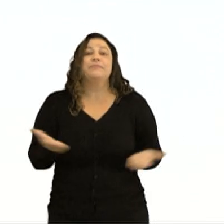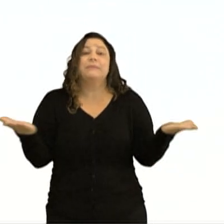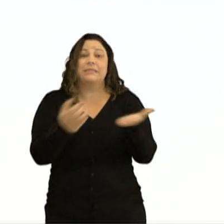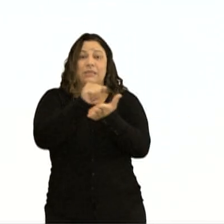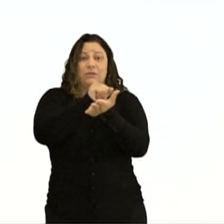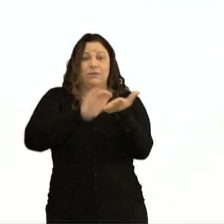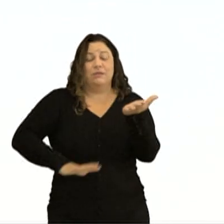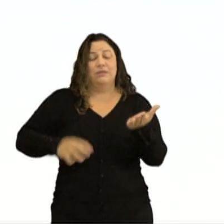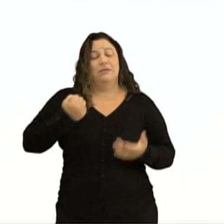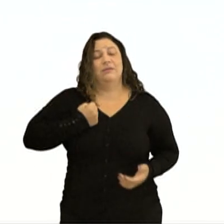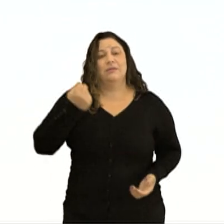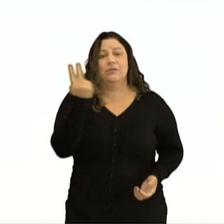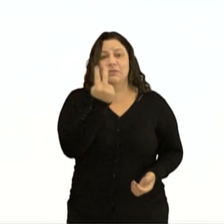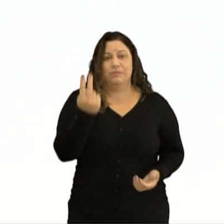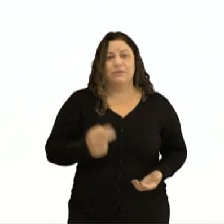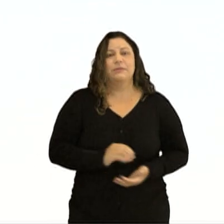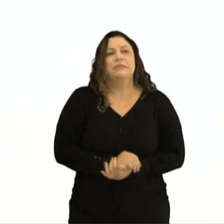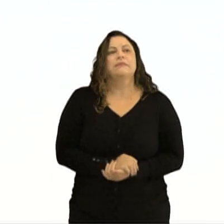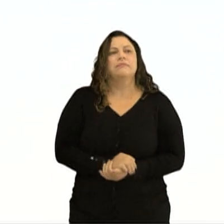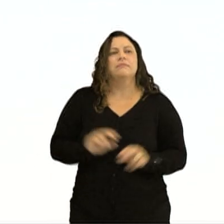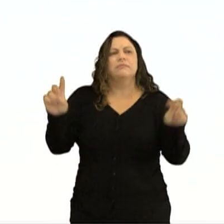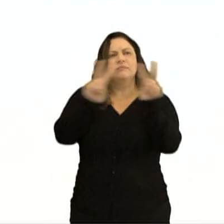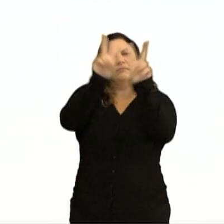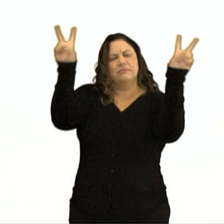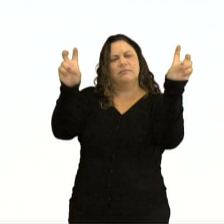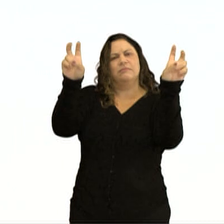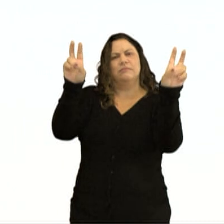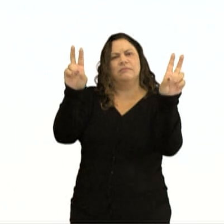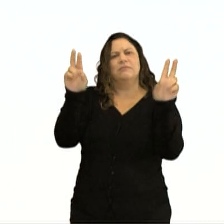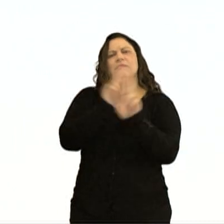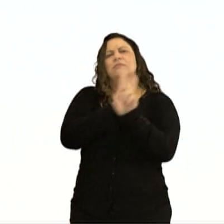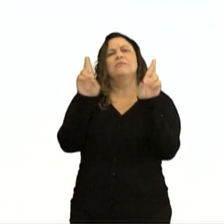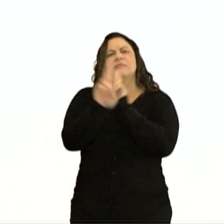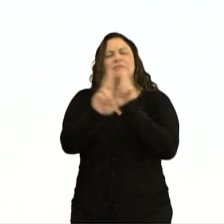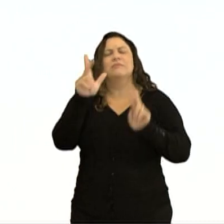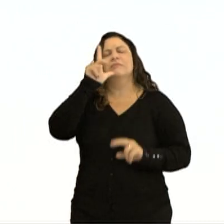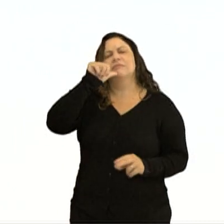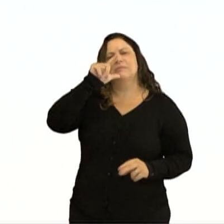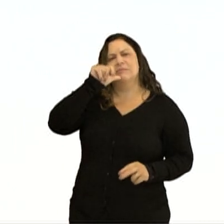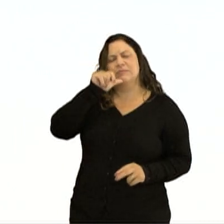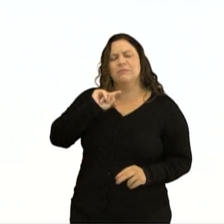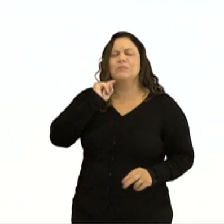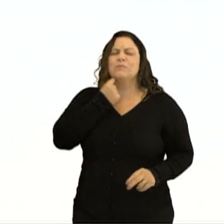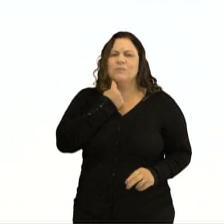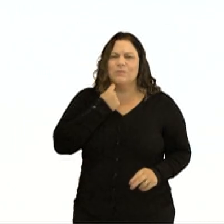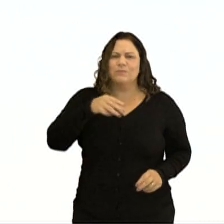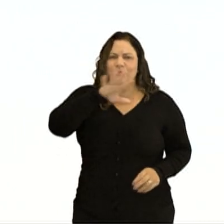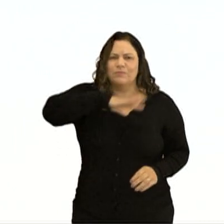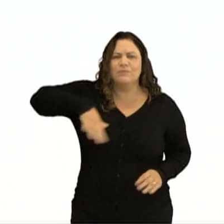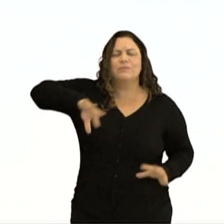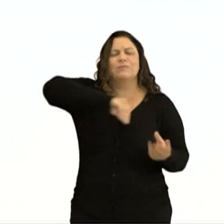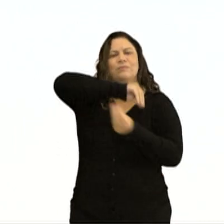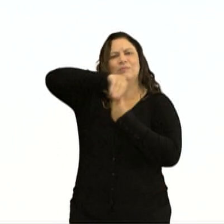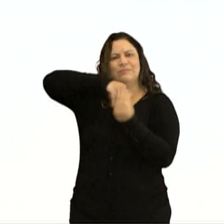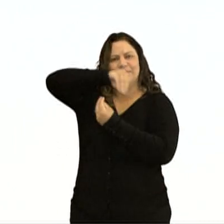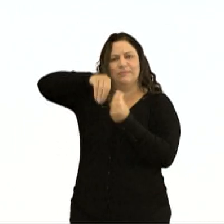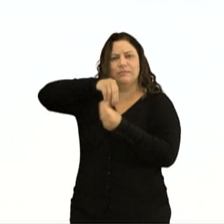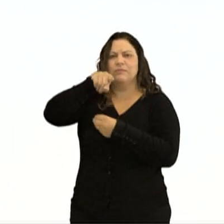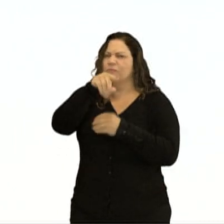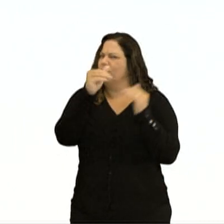vamos fazer um exercício sobre as doenças relacionadas às águas contaminadas. Você concorda que o